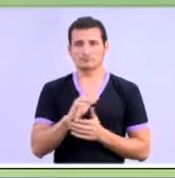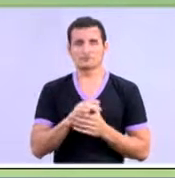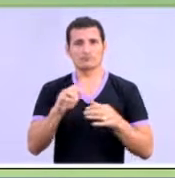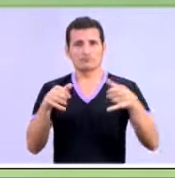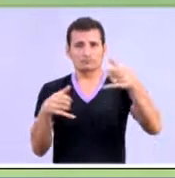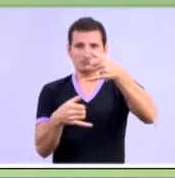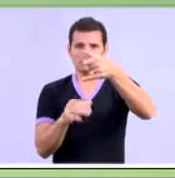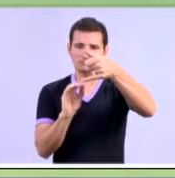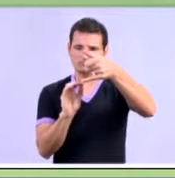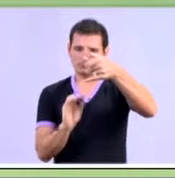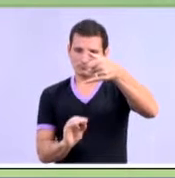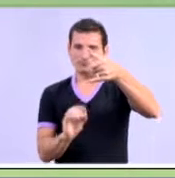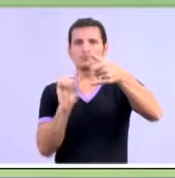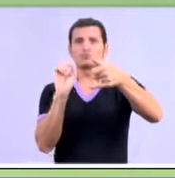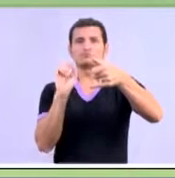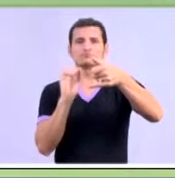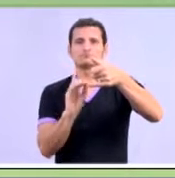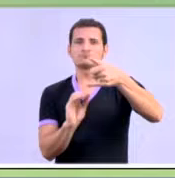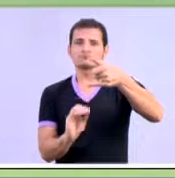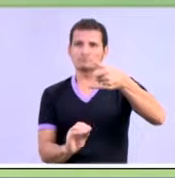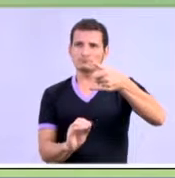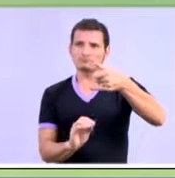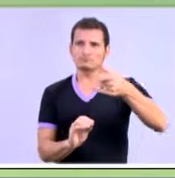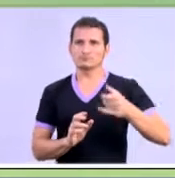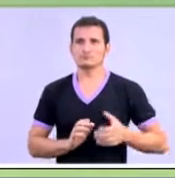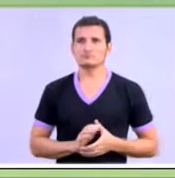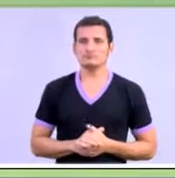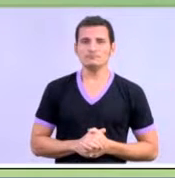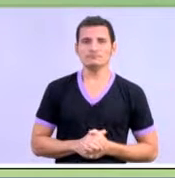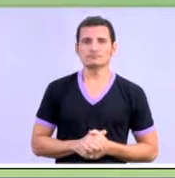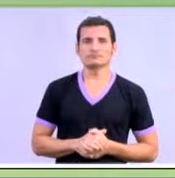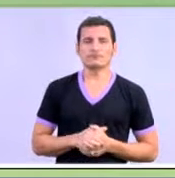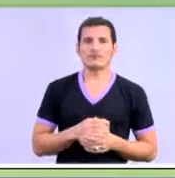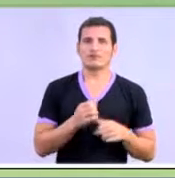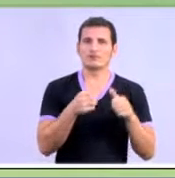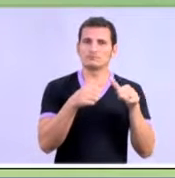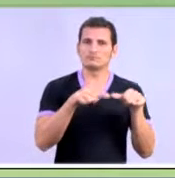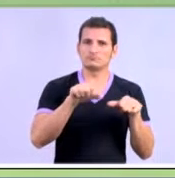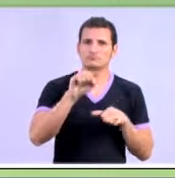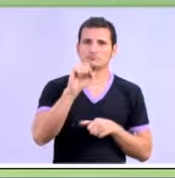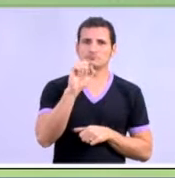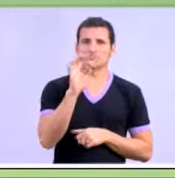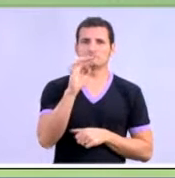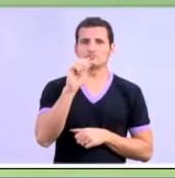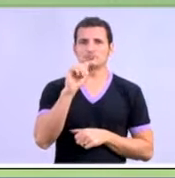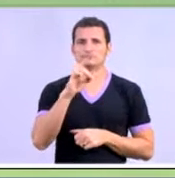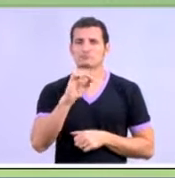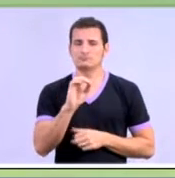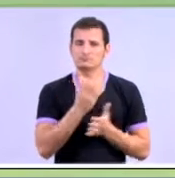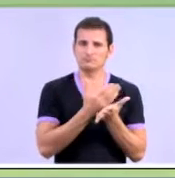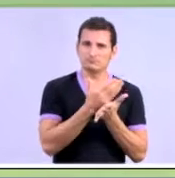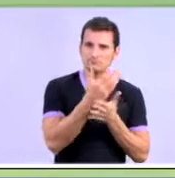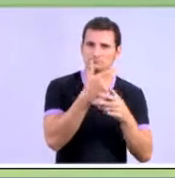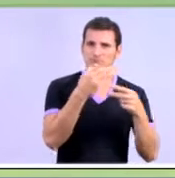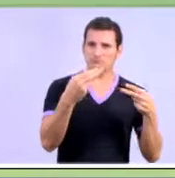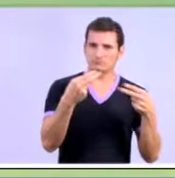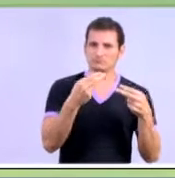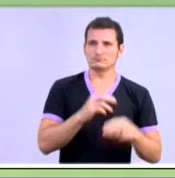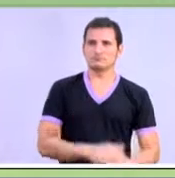eu vou definir, geralmente, o estado inicial